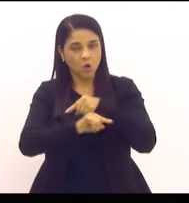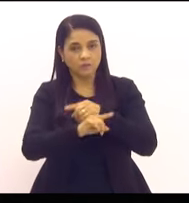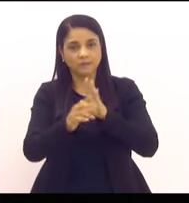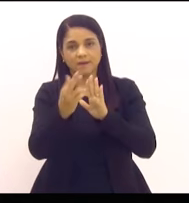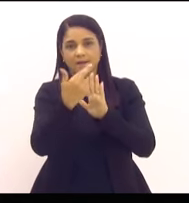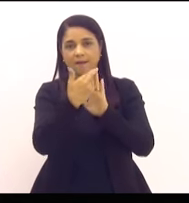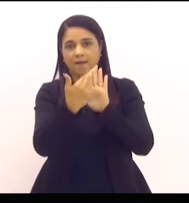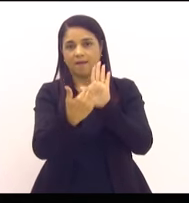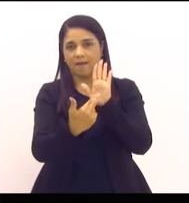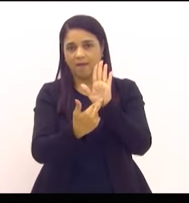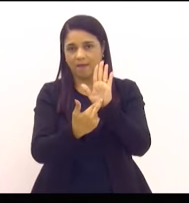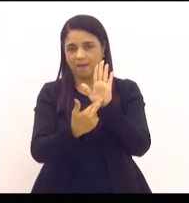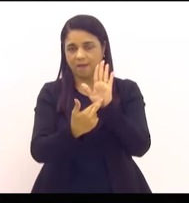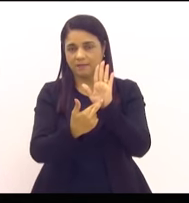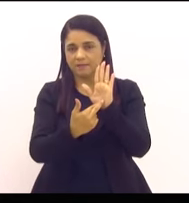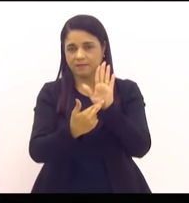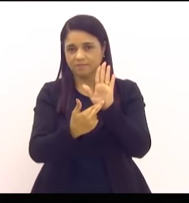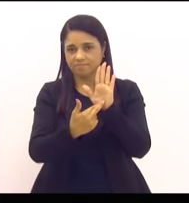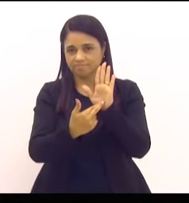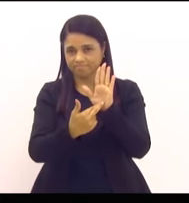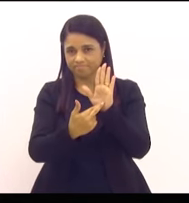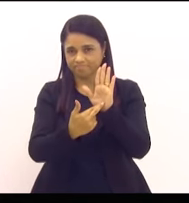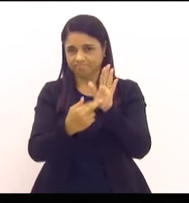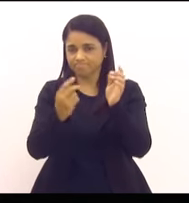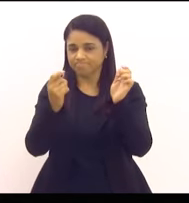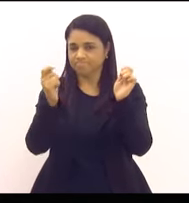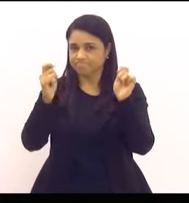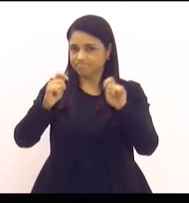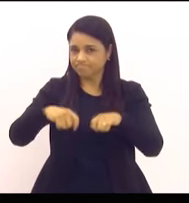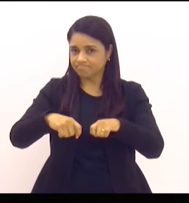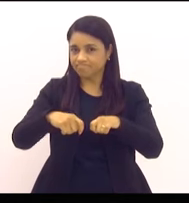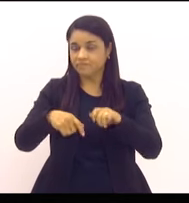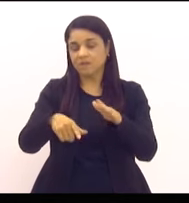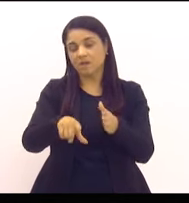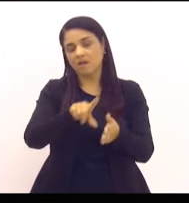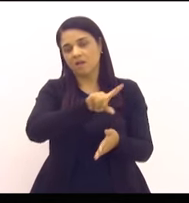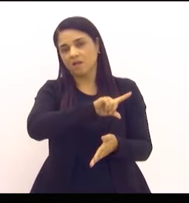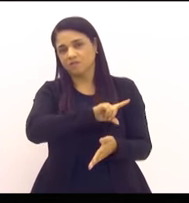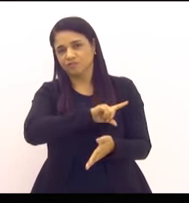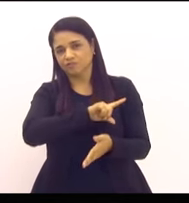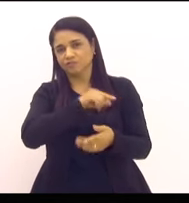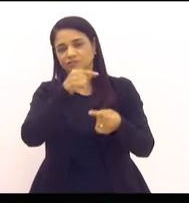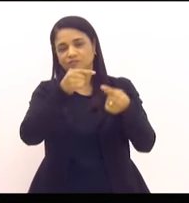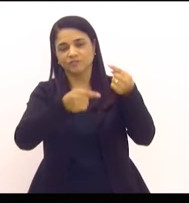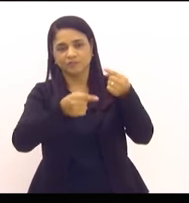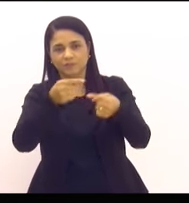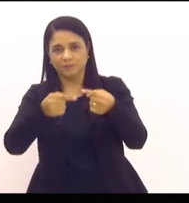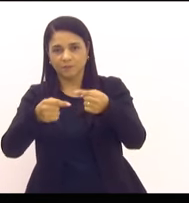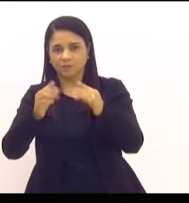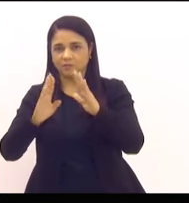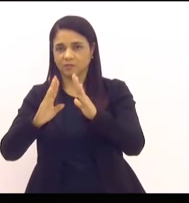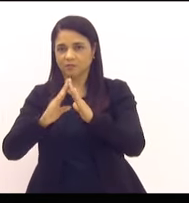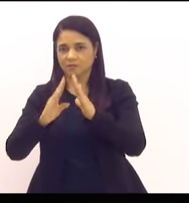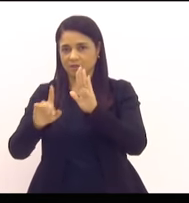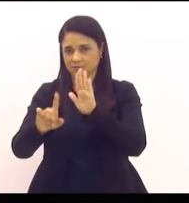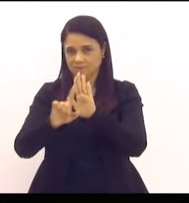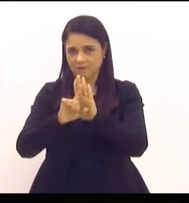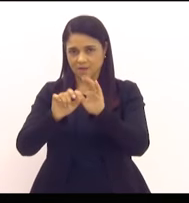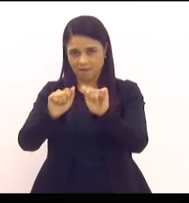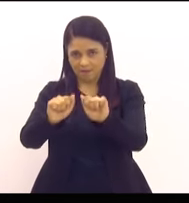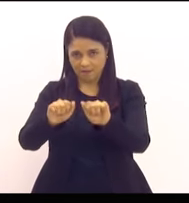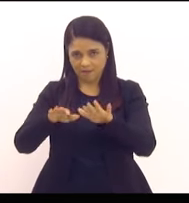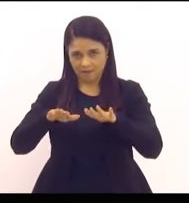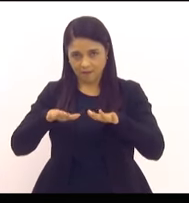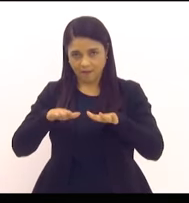foram anteriormente estabelecidas, regras que foram anteriormente debatidas nessa casa. E quero